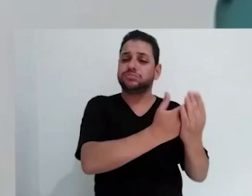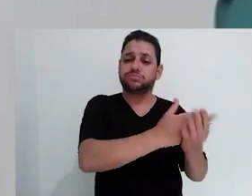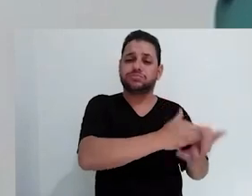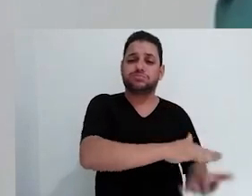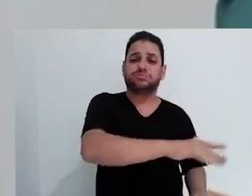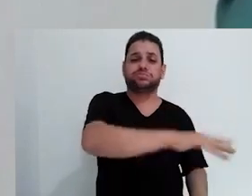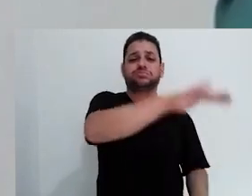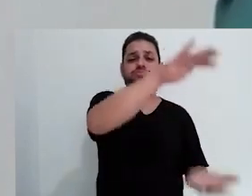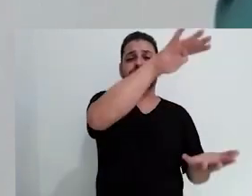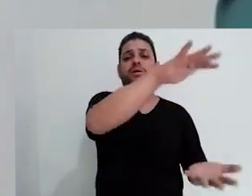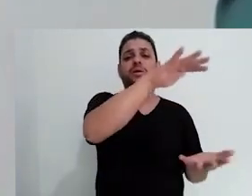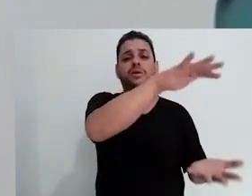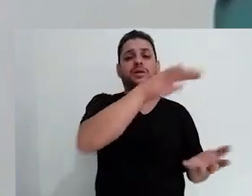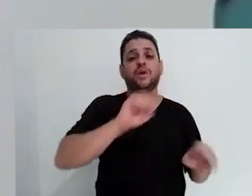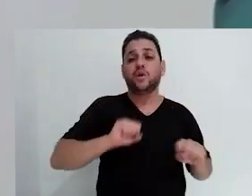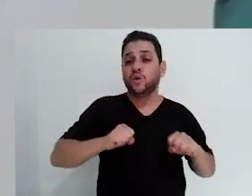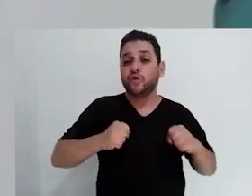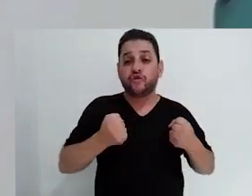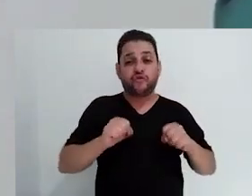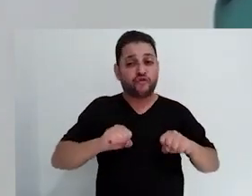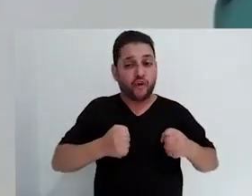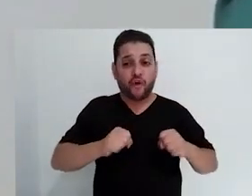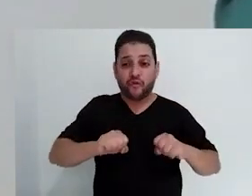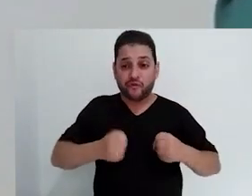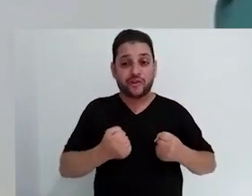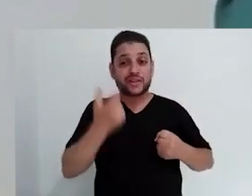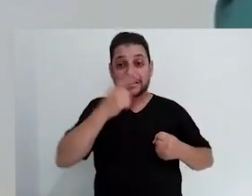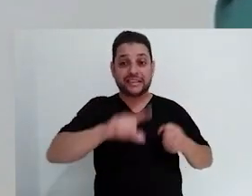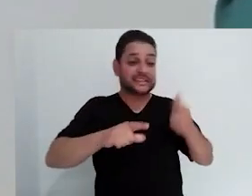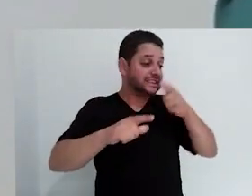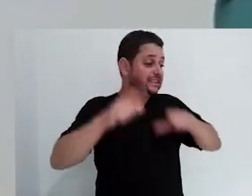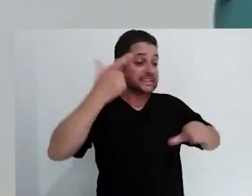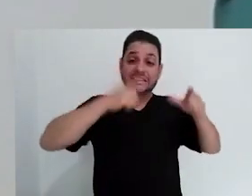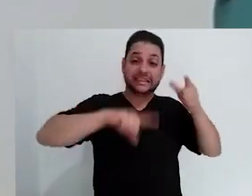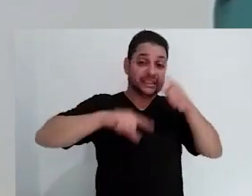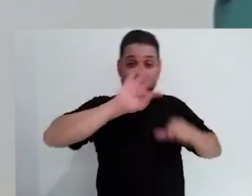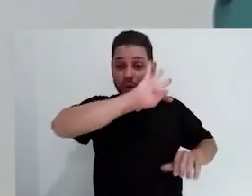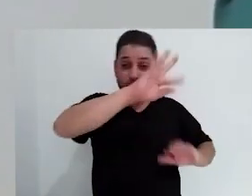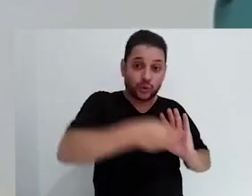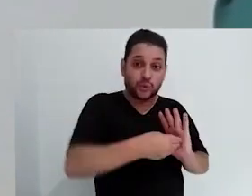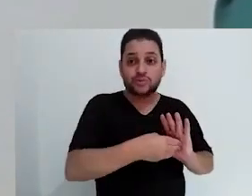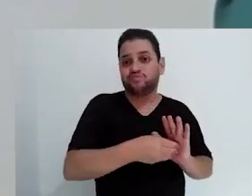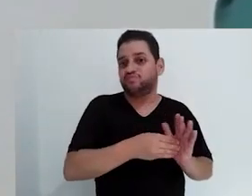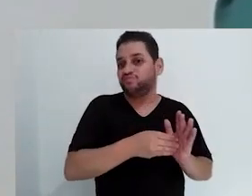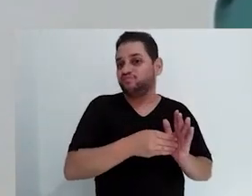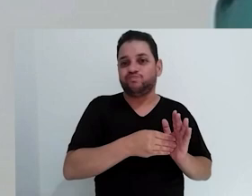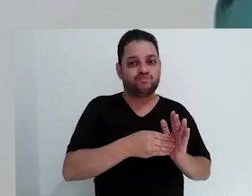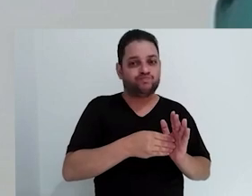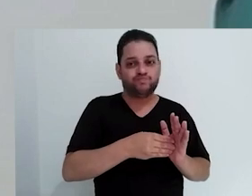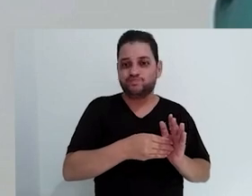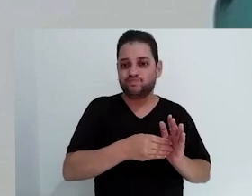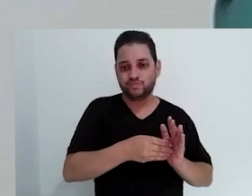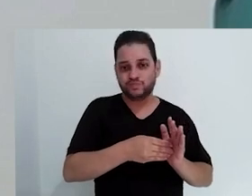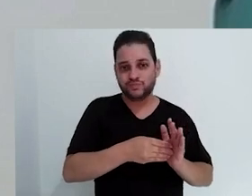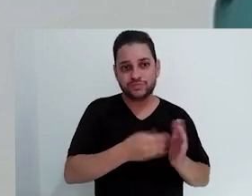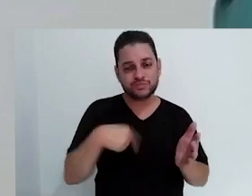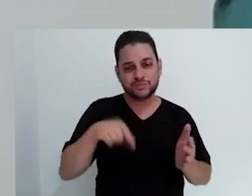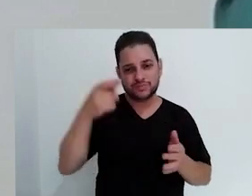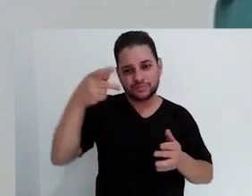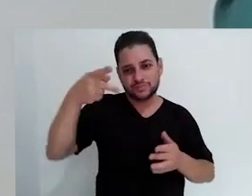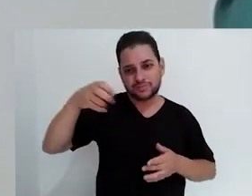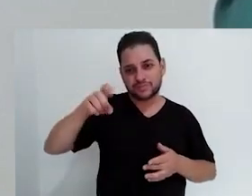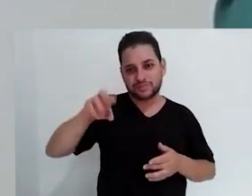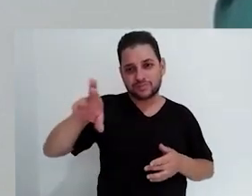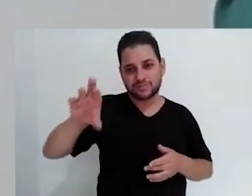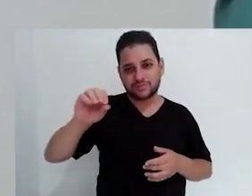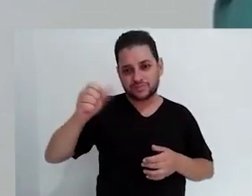fazem o possível, mas que não conseguem dar vazão a isso. Como o Pedro disse, como eu mesmo